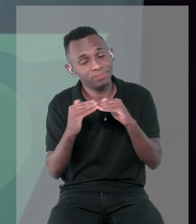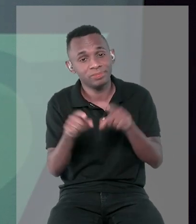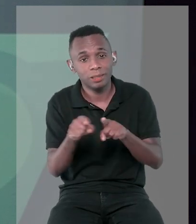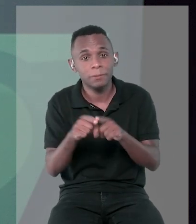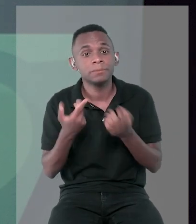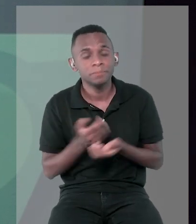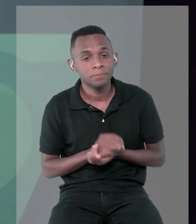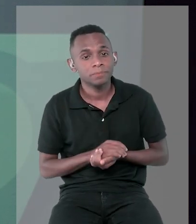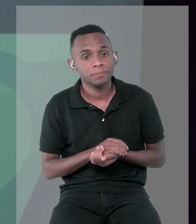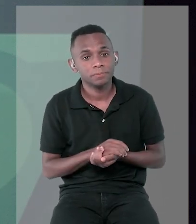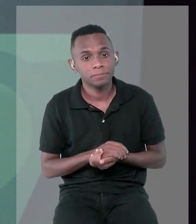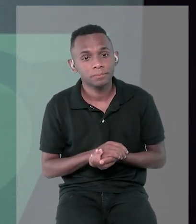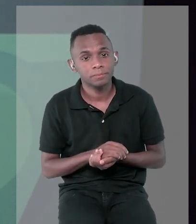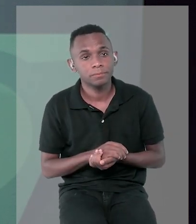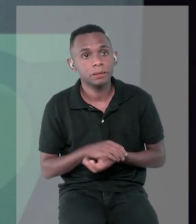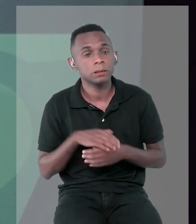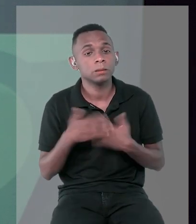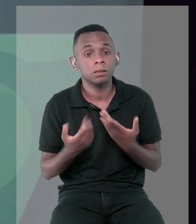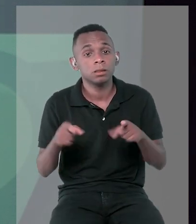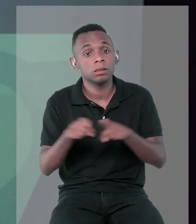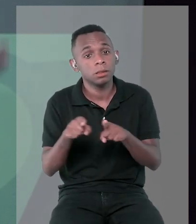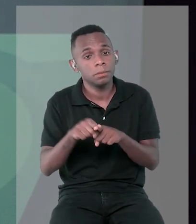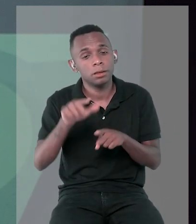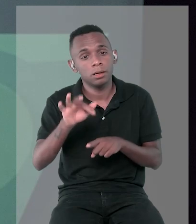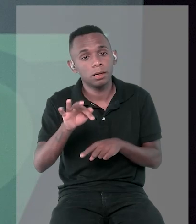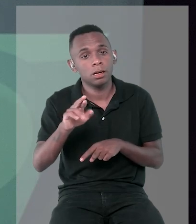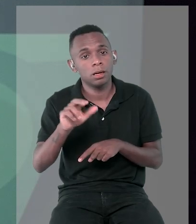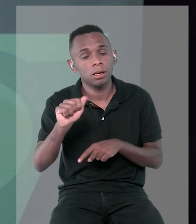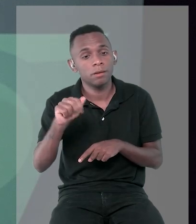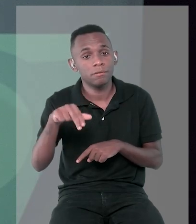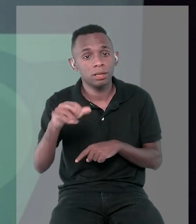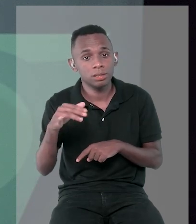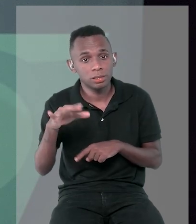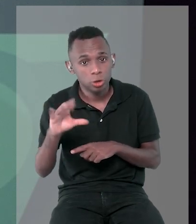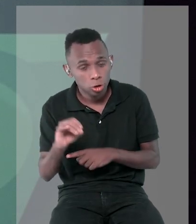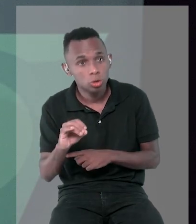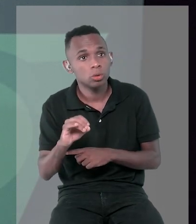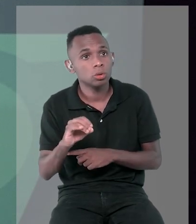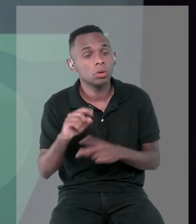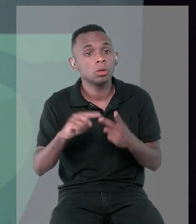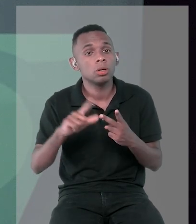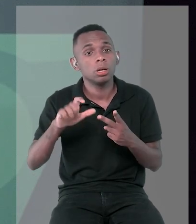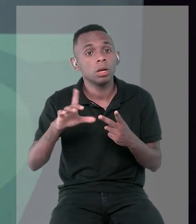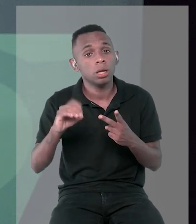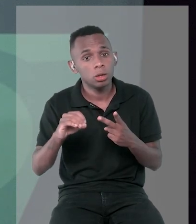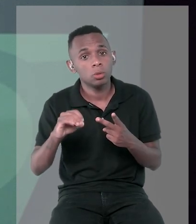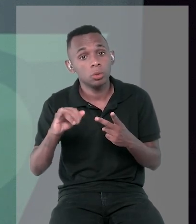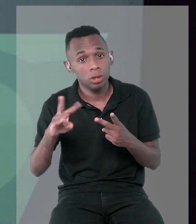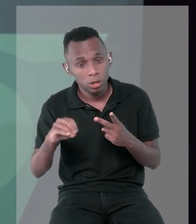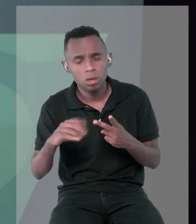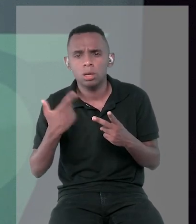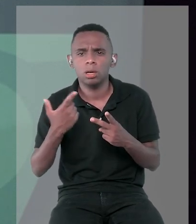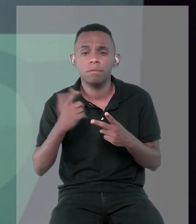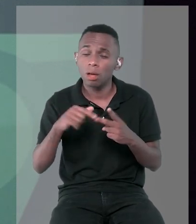Então, é isso, quer dizer, também o Francisco de Assis Barbosa, né? Então, o Ledo Ivo, eram